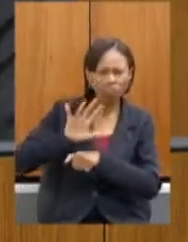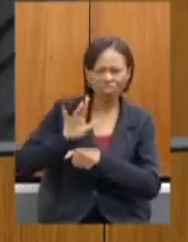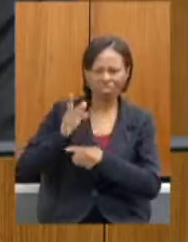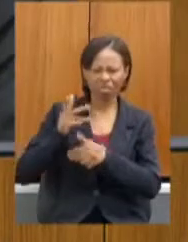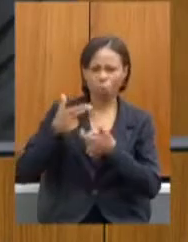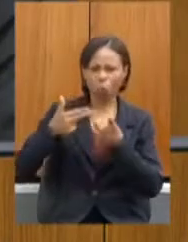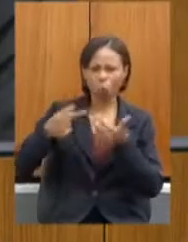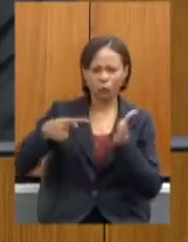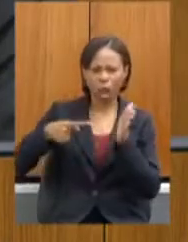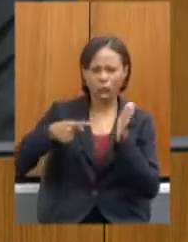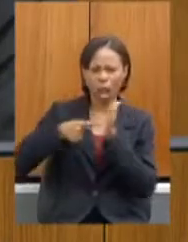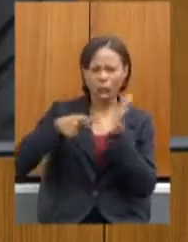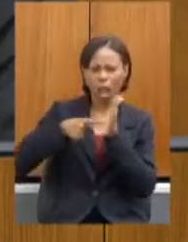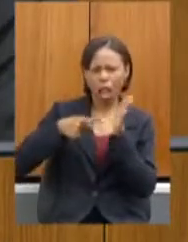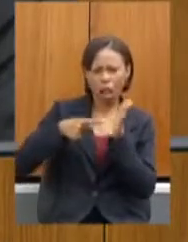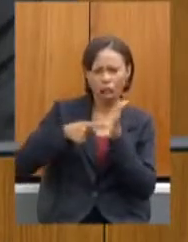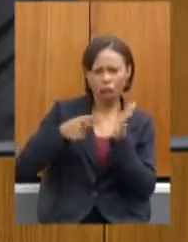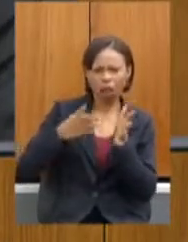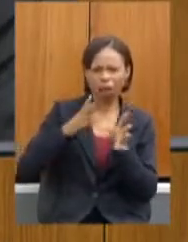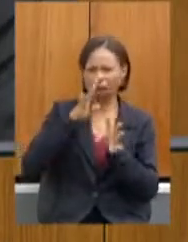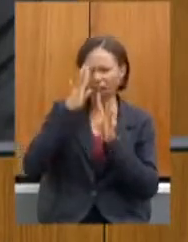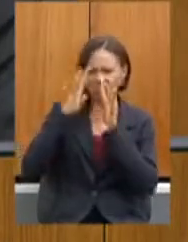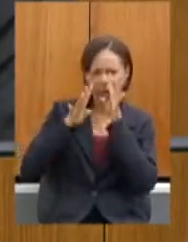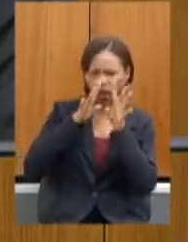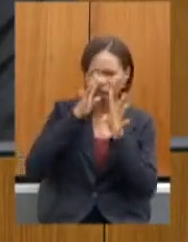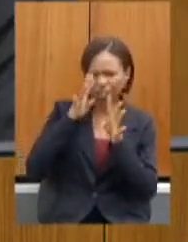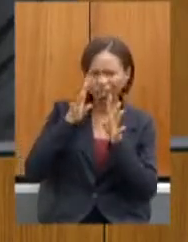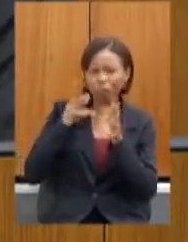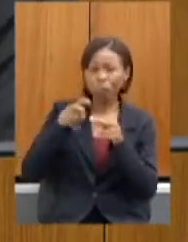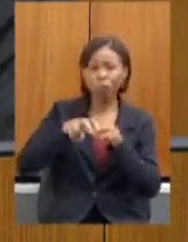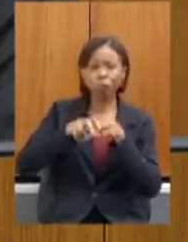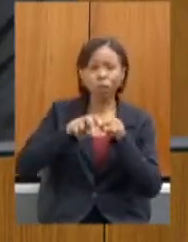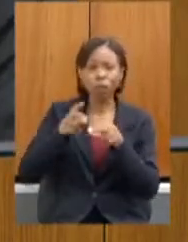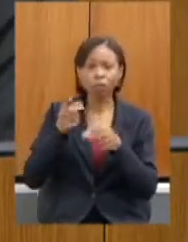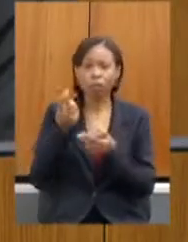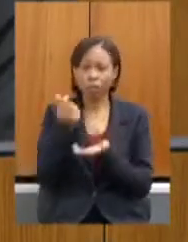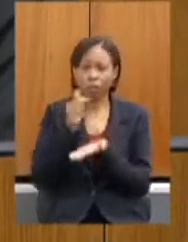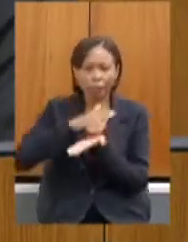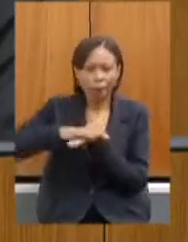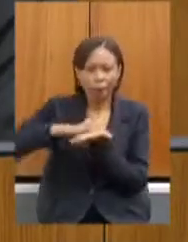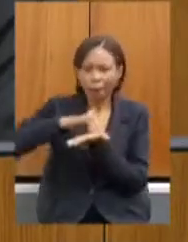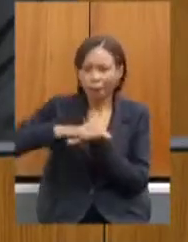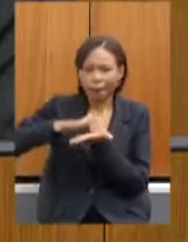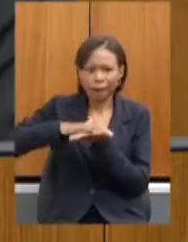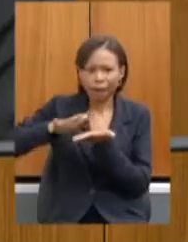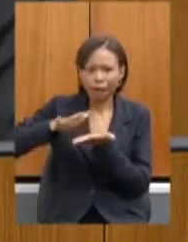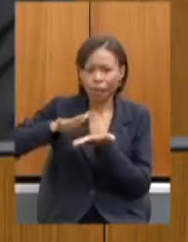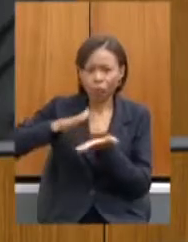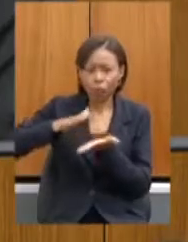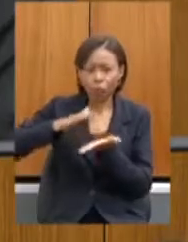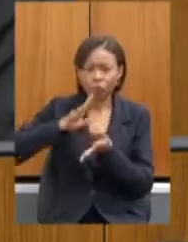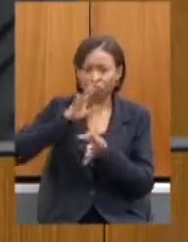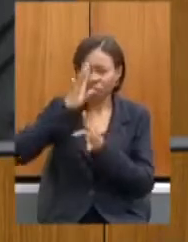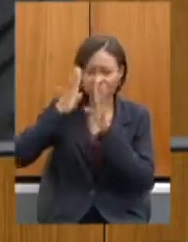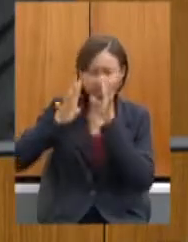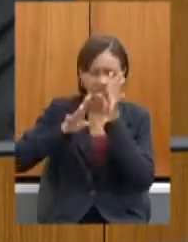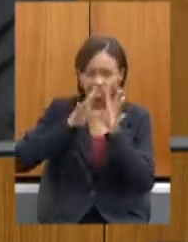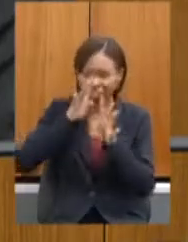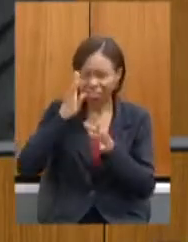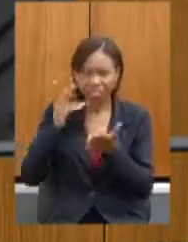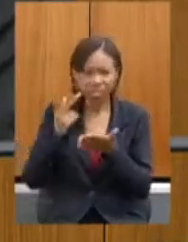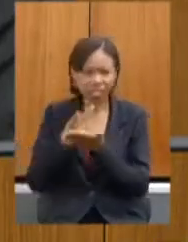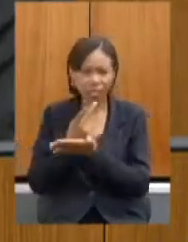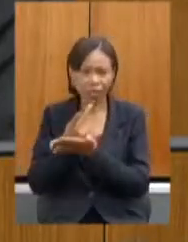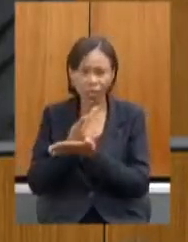escândalos envolvendo gastos desenfreados que acabaram